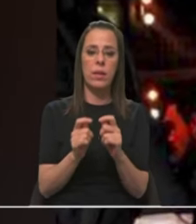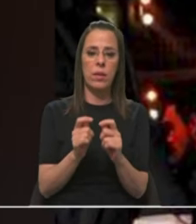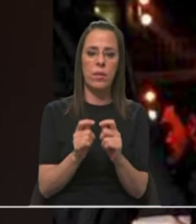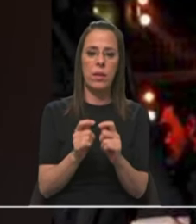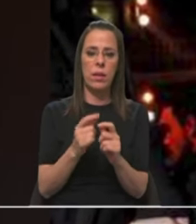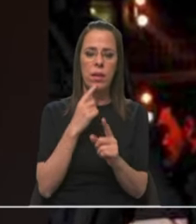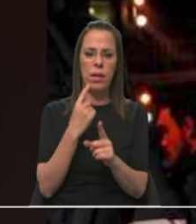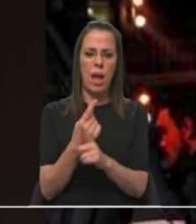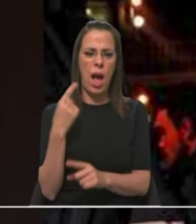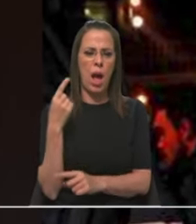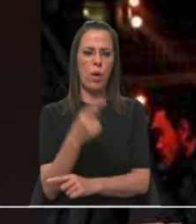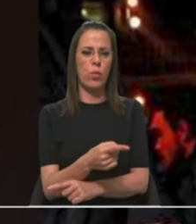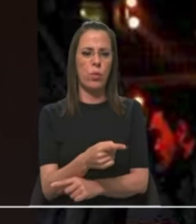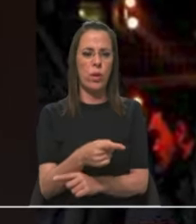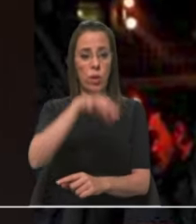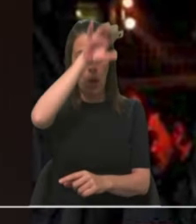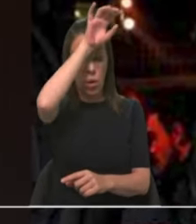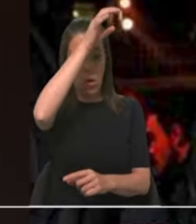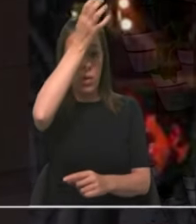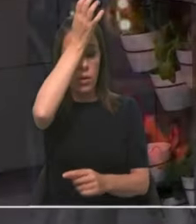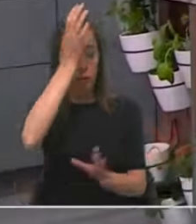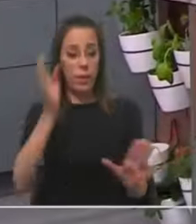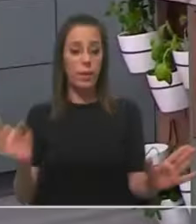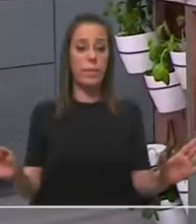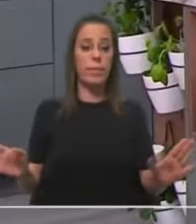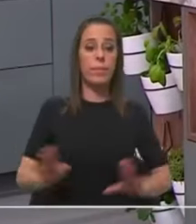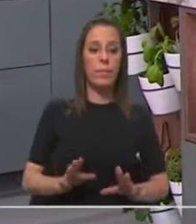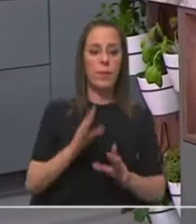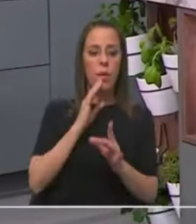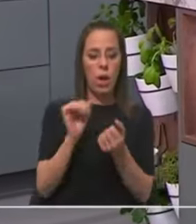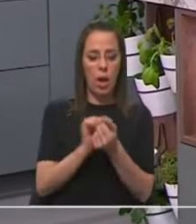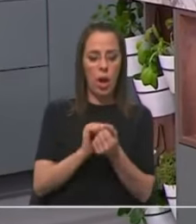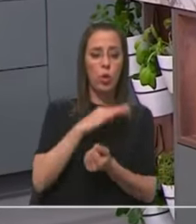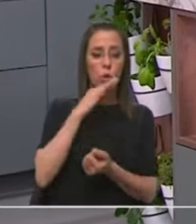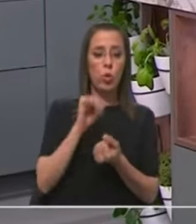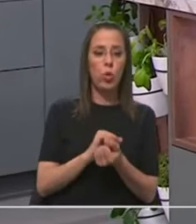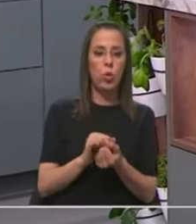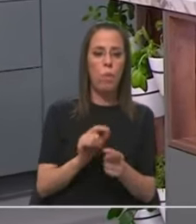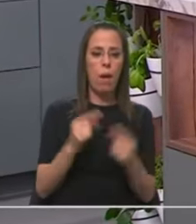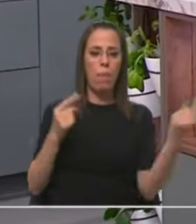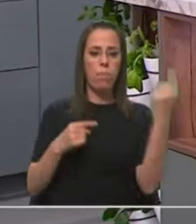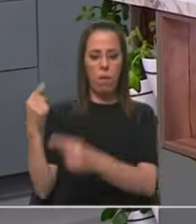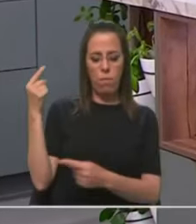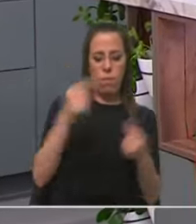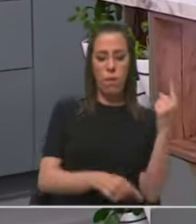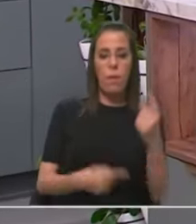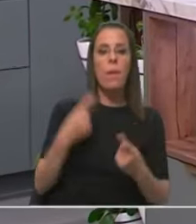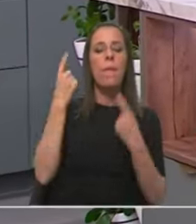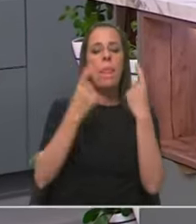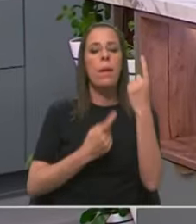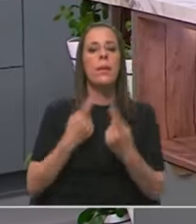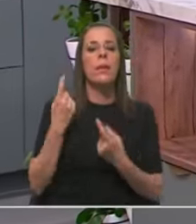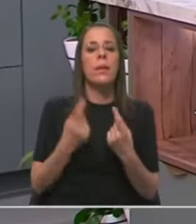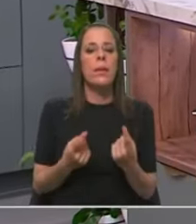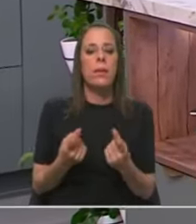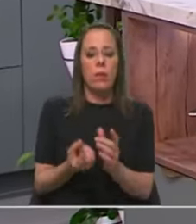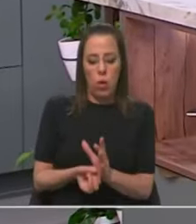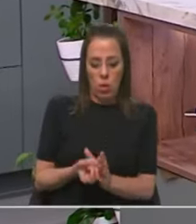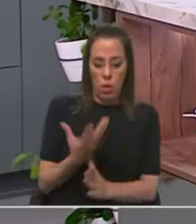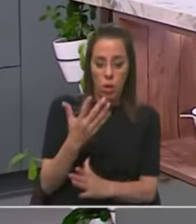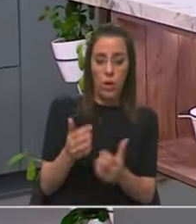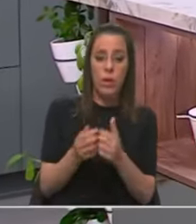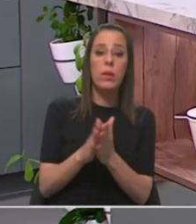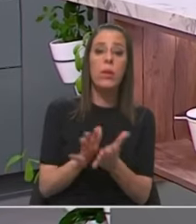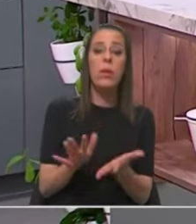também faz uma série de acusações ao José Castelo Branco e estamos a ver um lavar de roupa suja que se pensarmos Qual foi a origem de todas